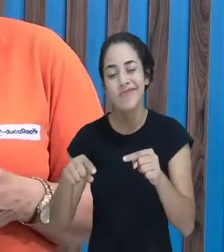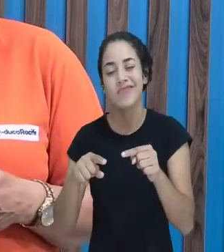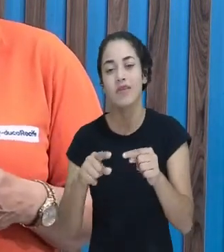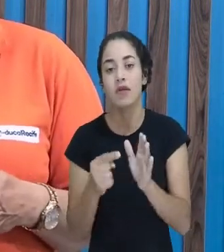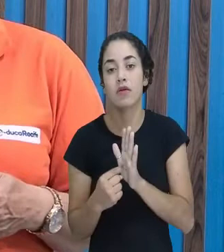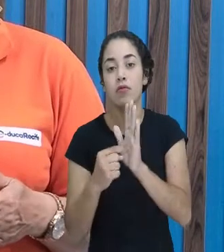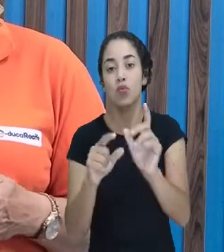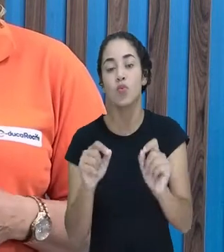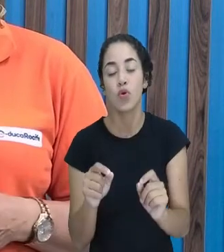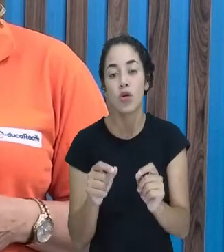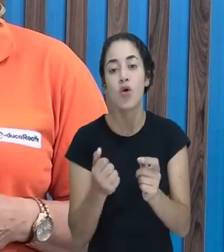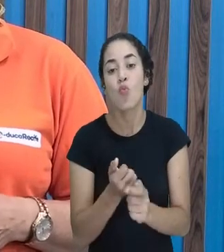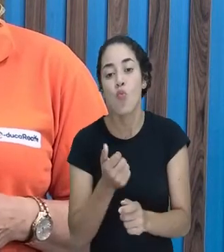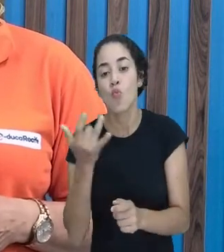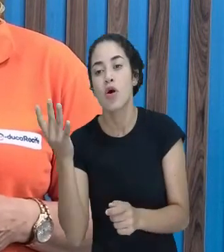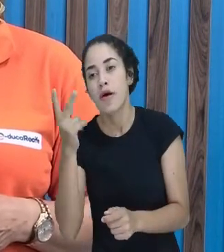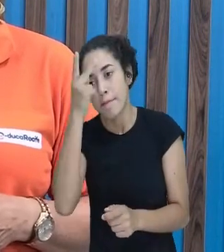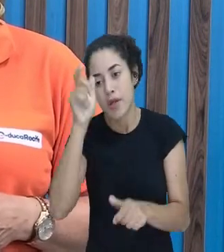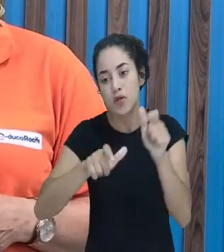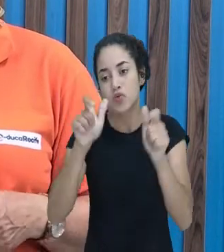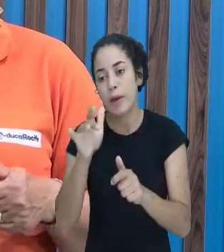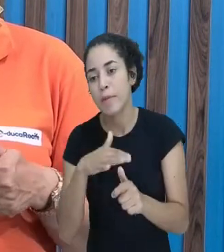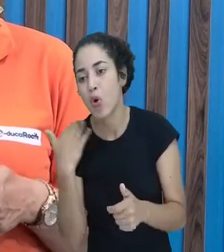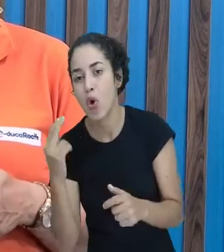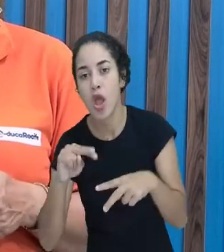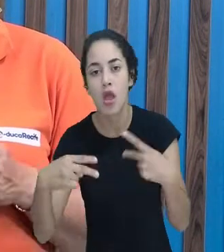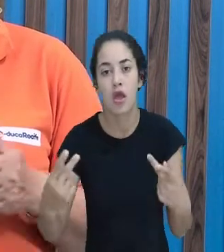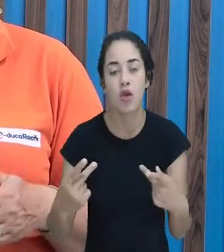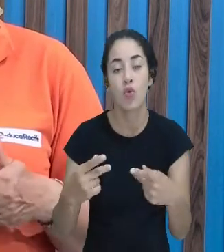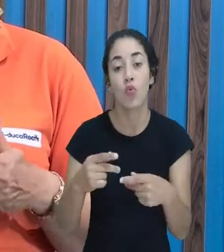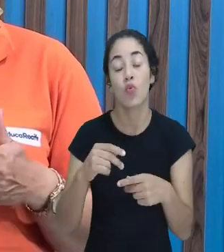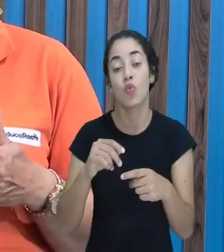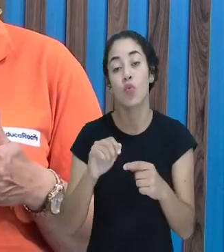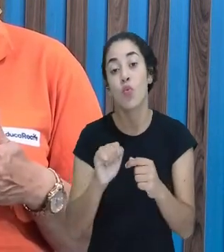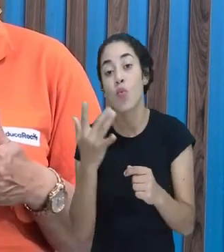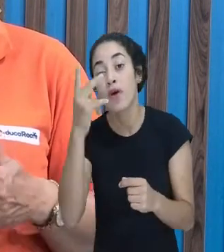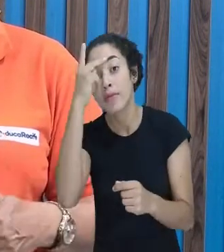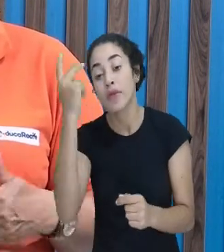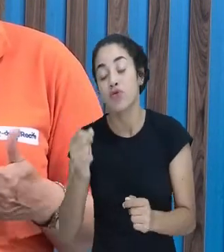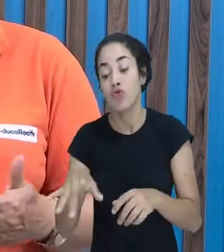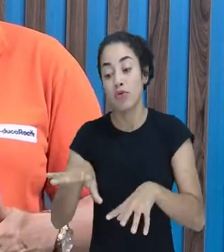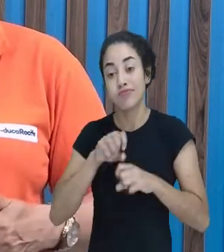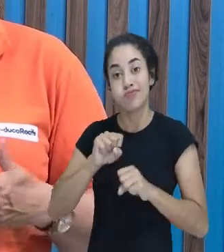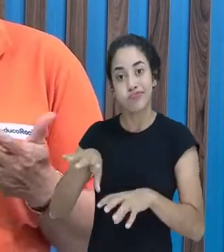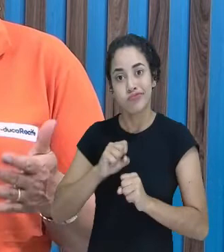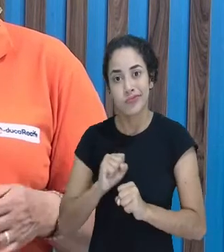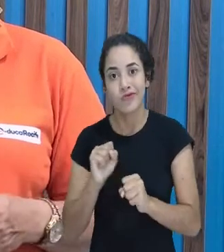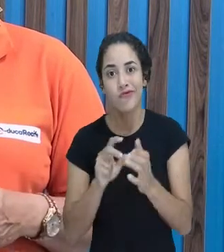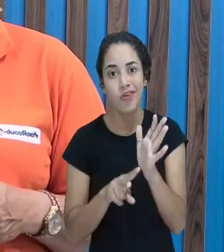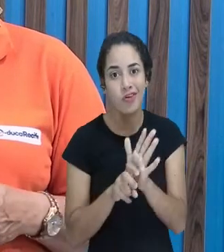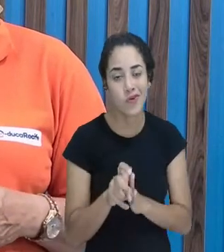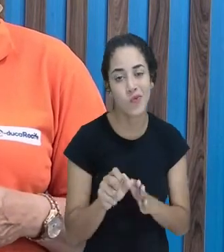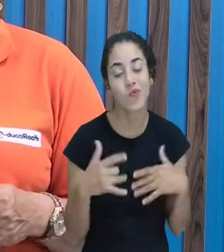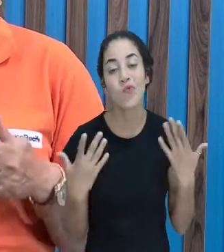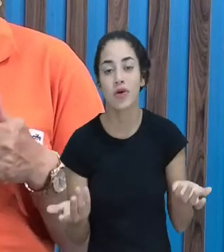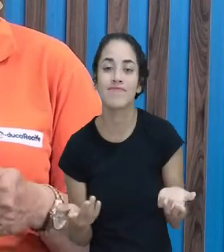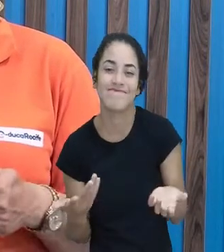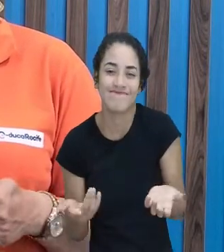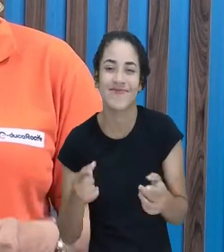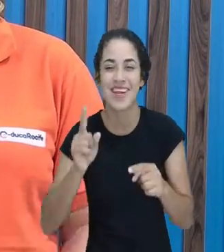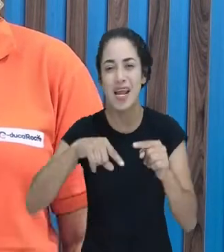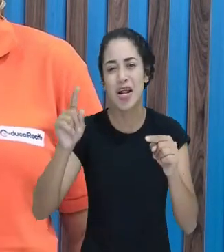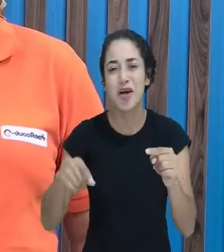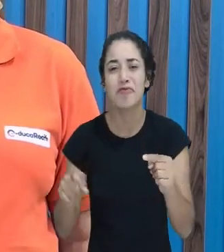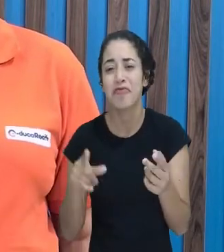que estavam infectadas, lembram disso? Então, gráfico é uma coisa que a gente usa no dia a dia, tá? Faz